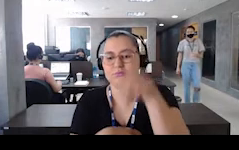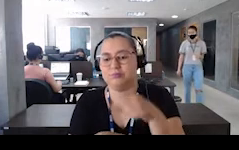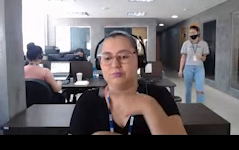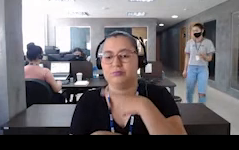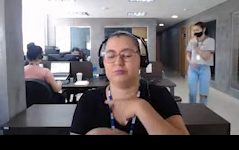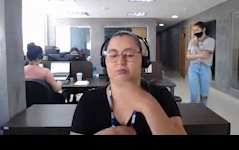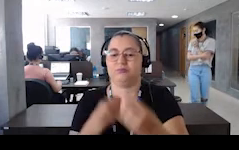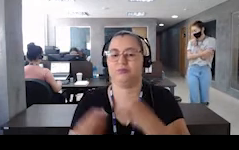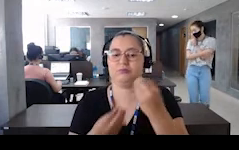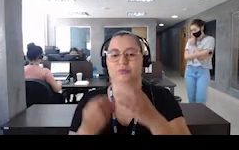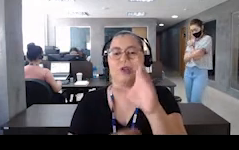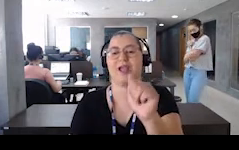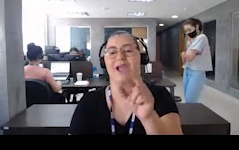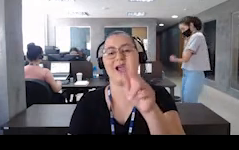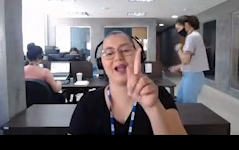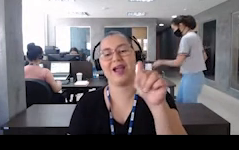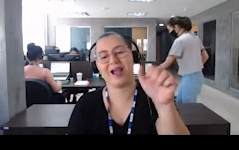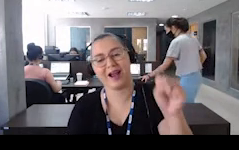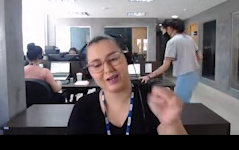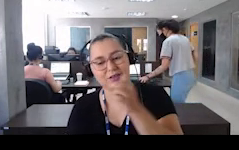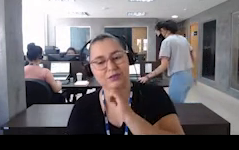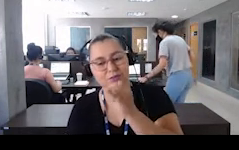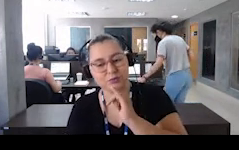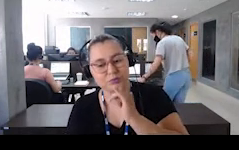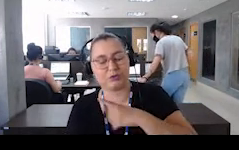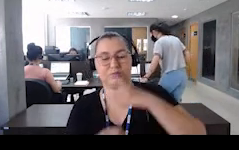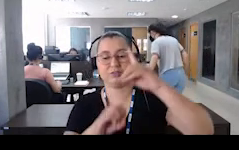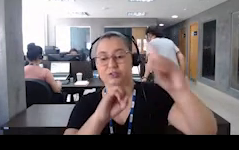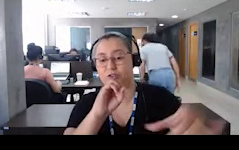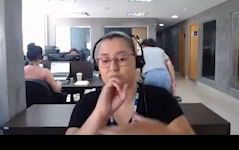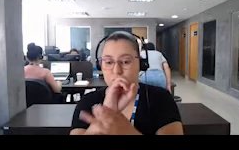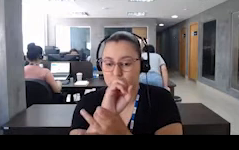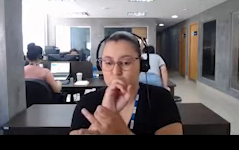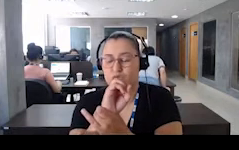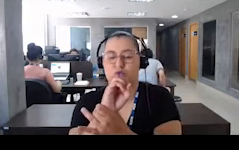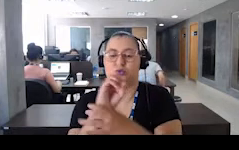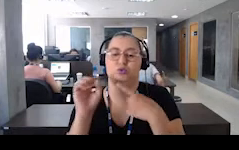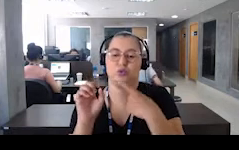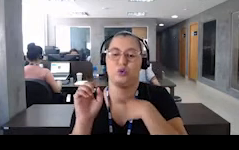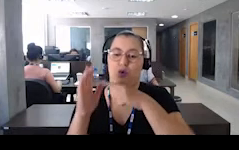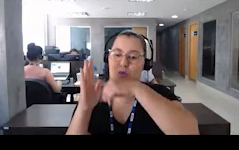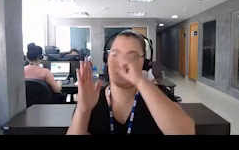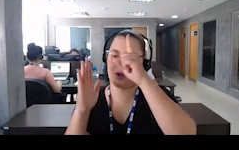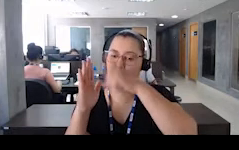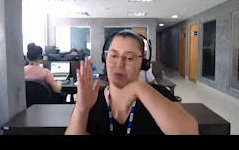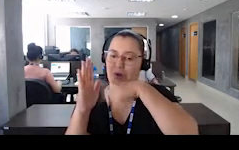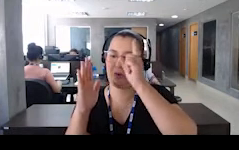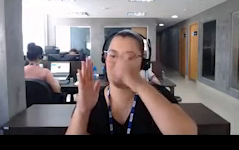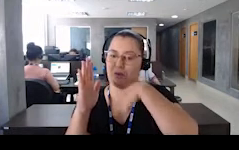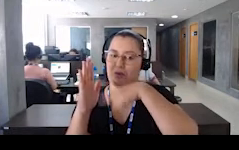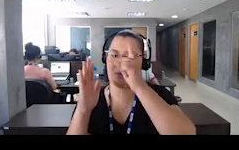poder conseguir atuar as nossas cargas, né? Porque, por exemplo, se a gente usa um disjuntor ou usa um interruptor,